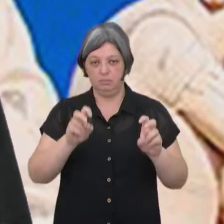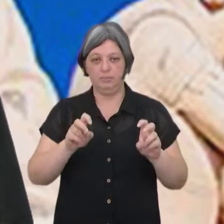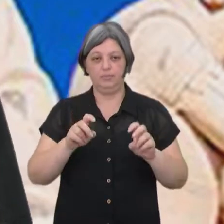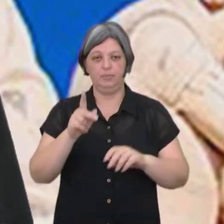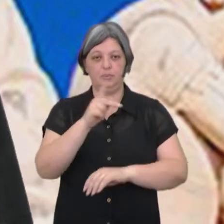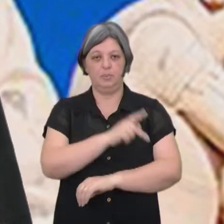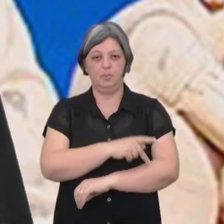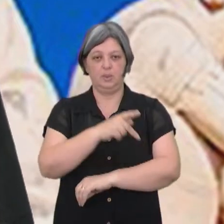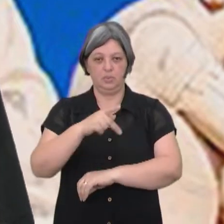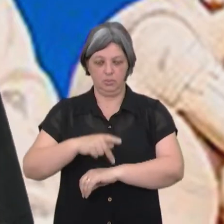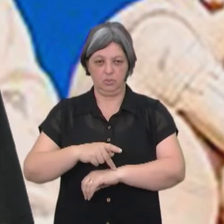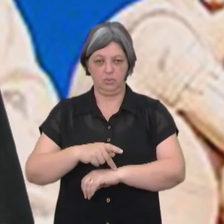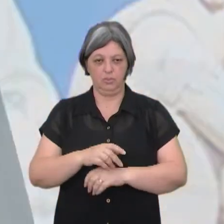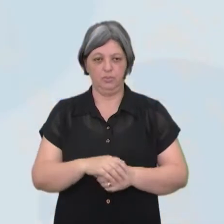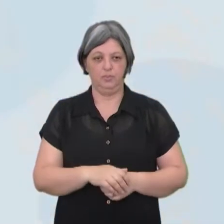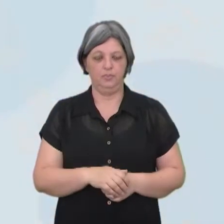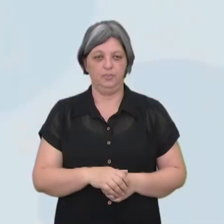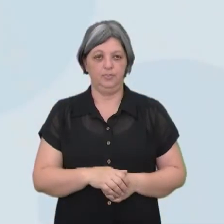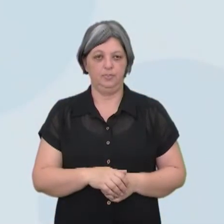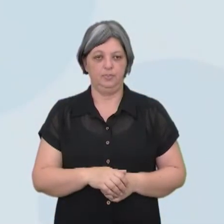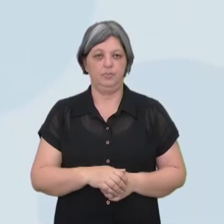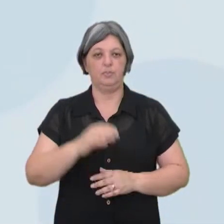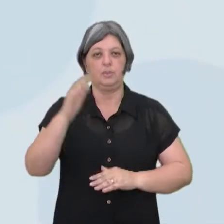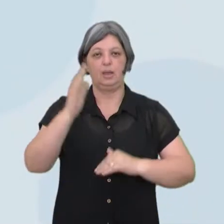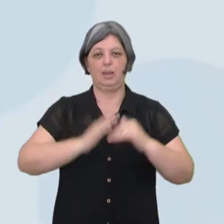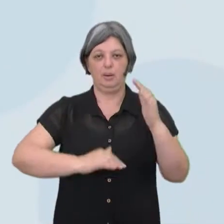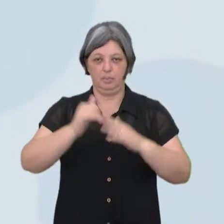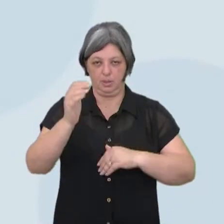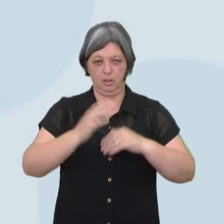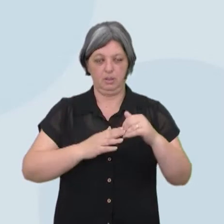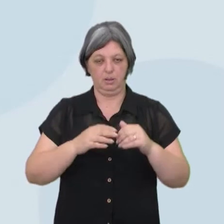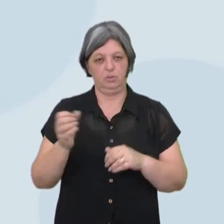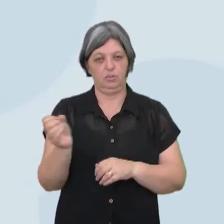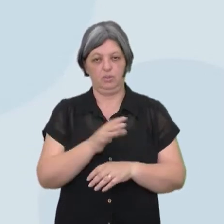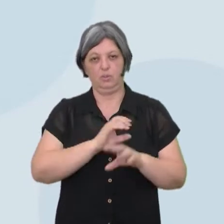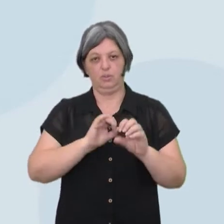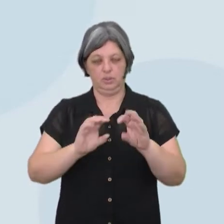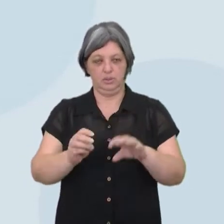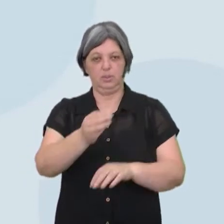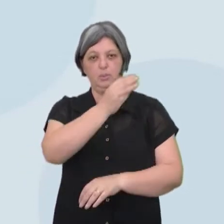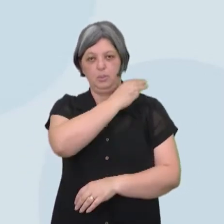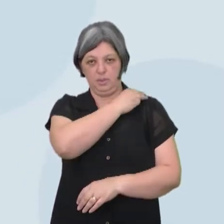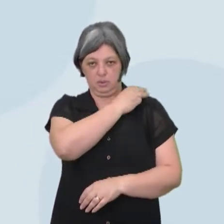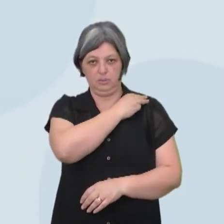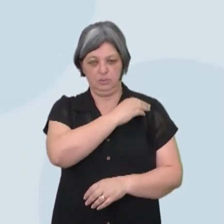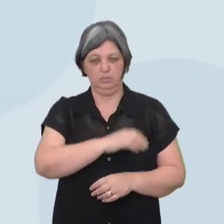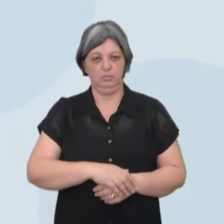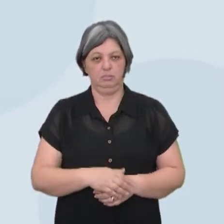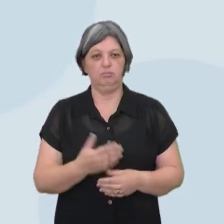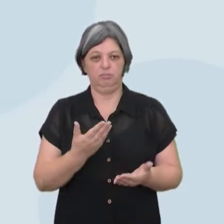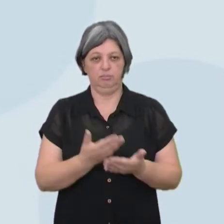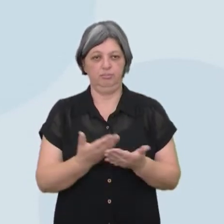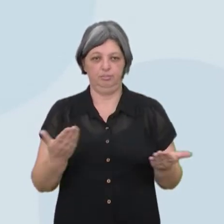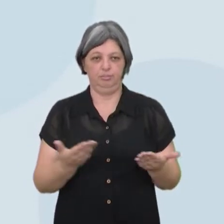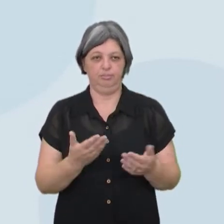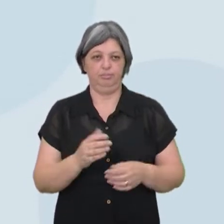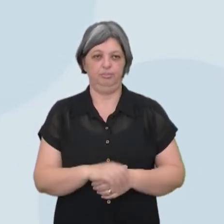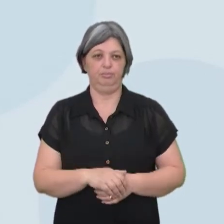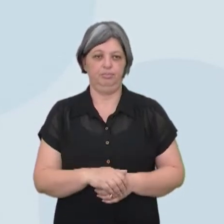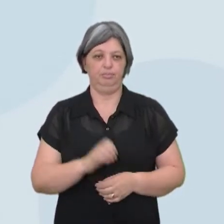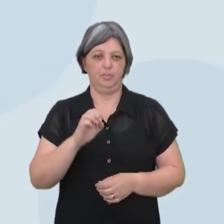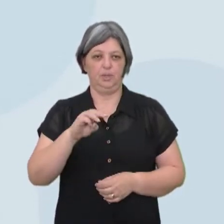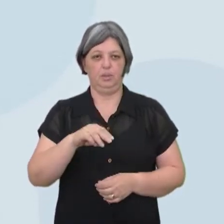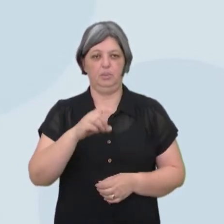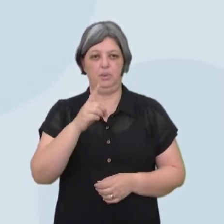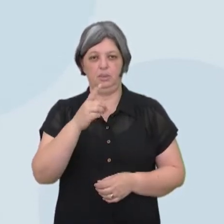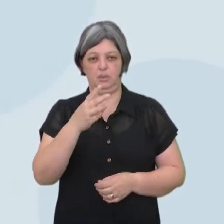aí na tela para vocês, a habilidade do novo ensino médio, né, que a gente está apreciando nessa aula, é a